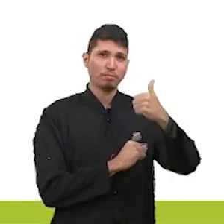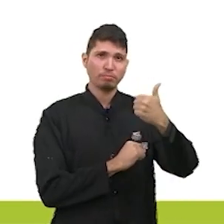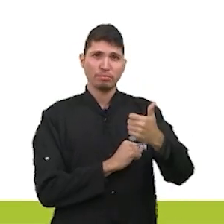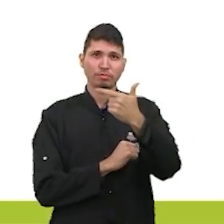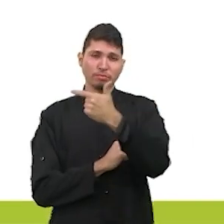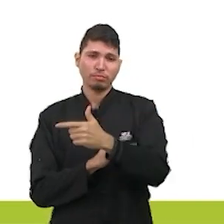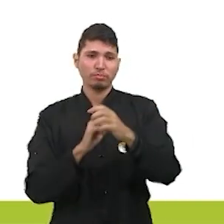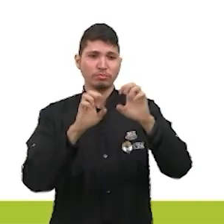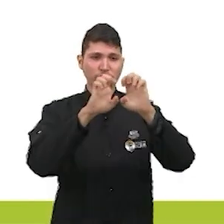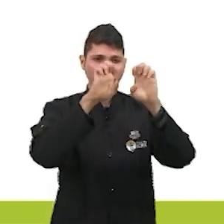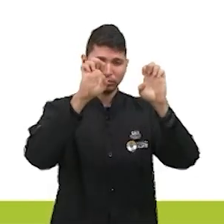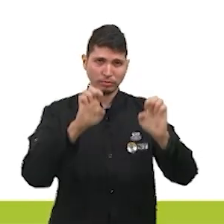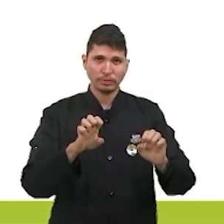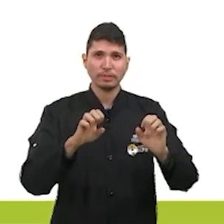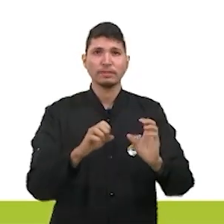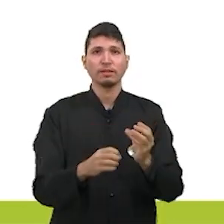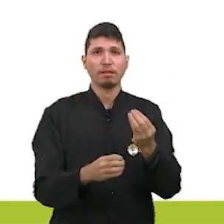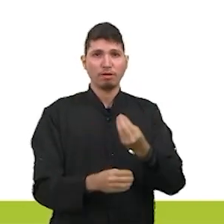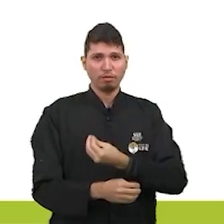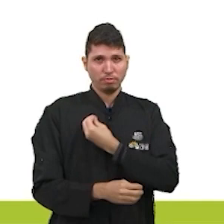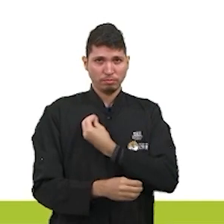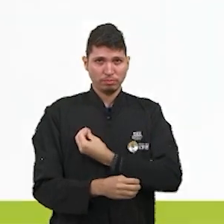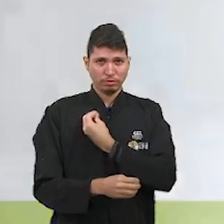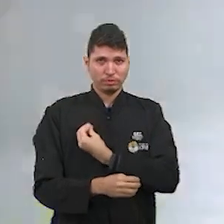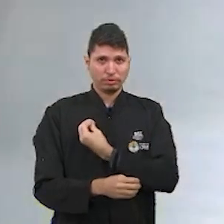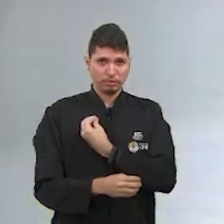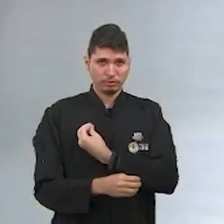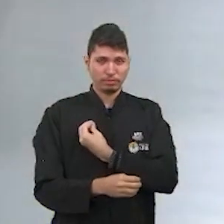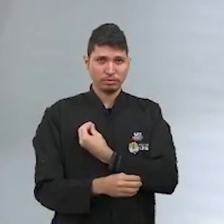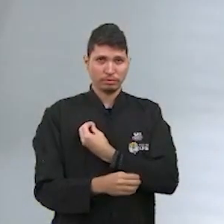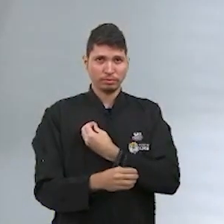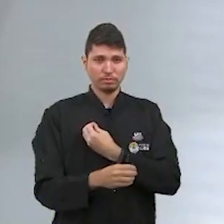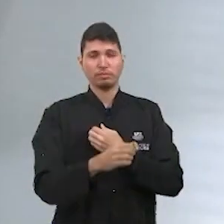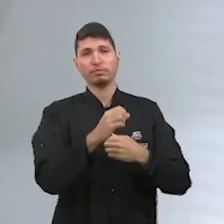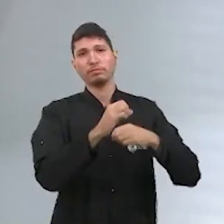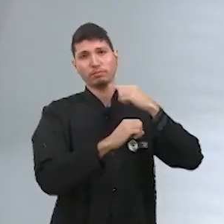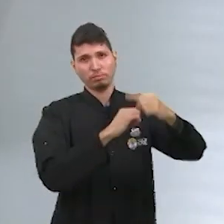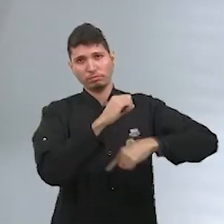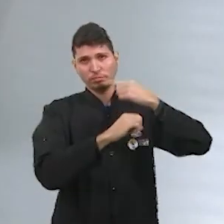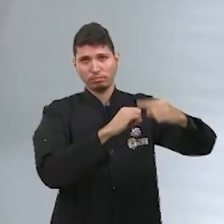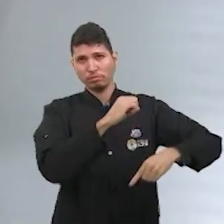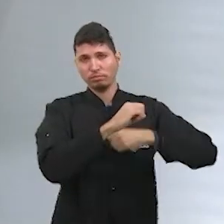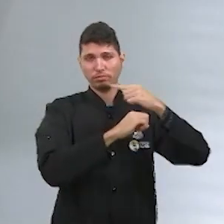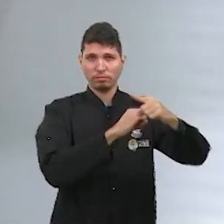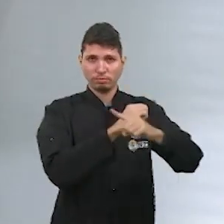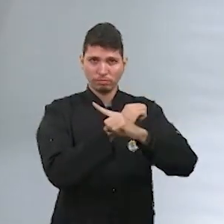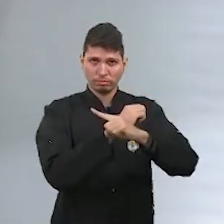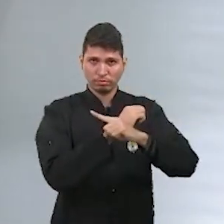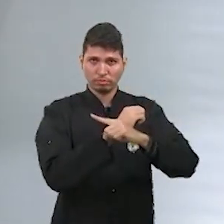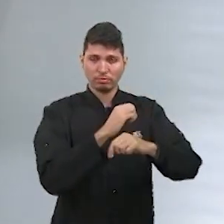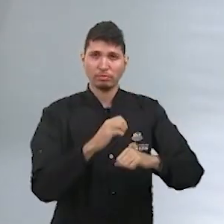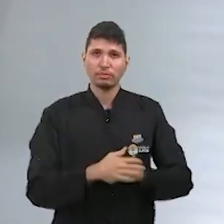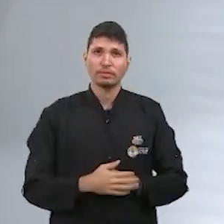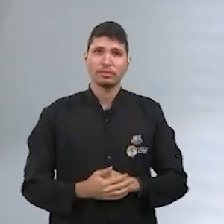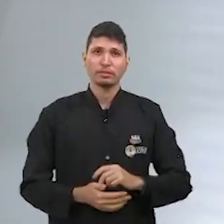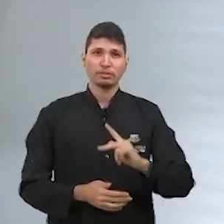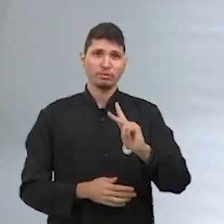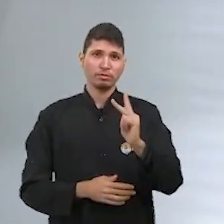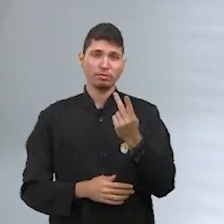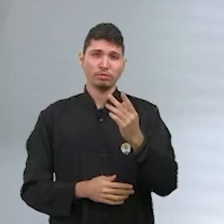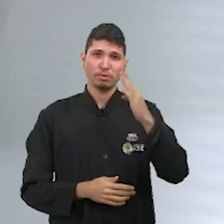a presença da hidroxila, que bem na pontinha eu tenho hidrogênio, que é o fator principal para a ligação